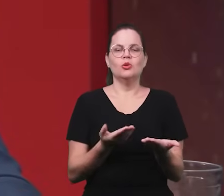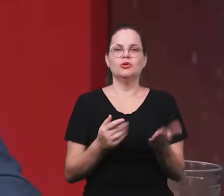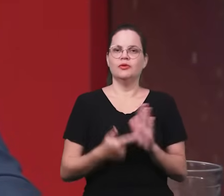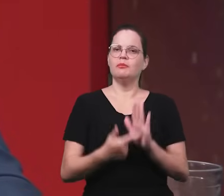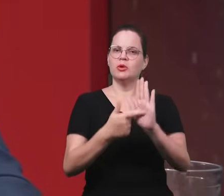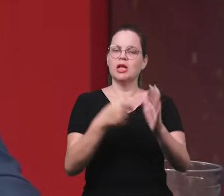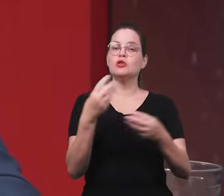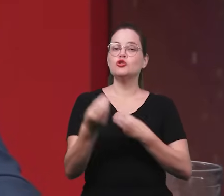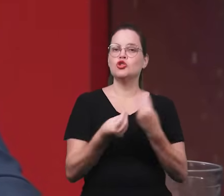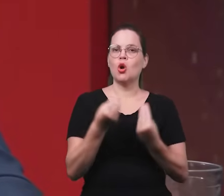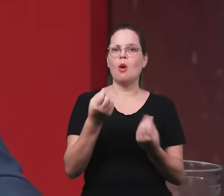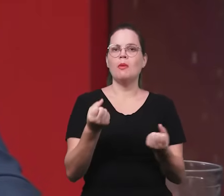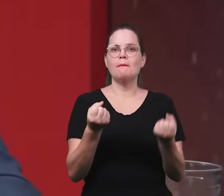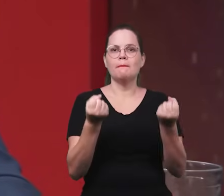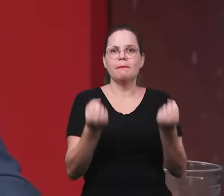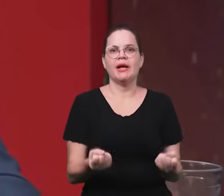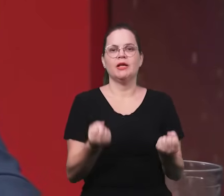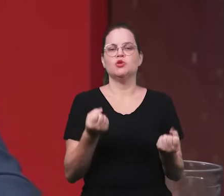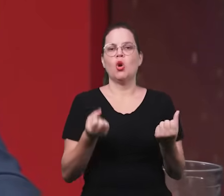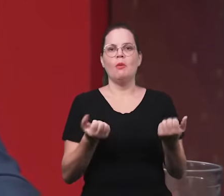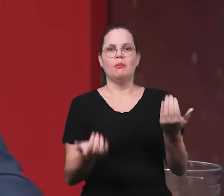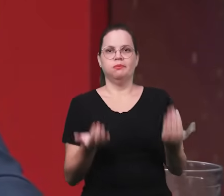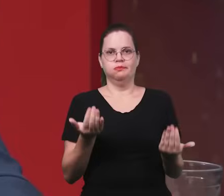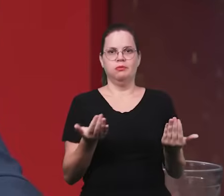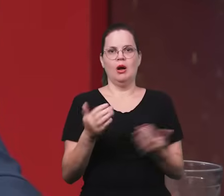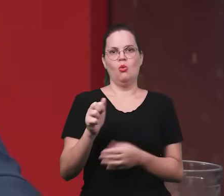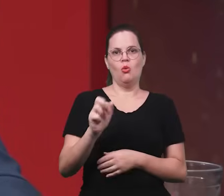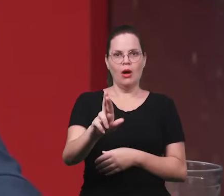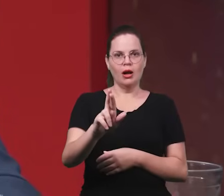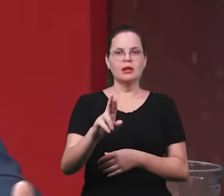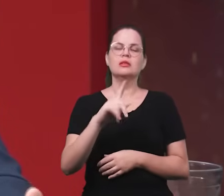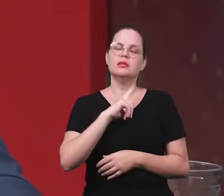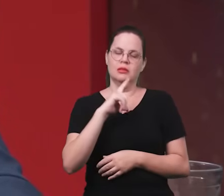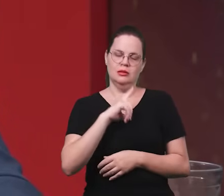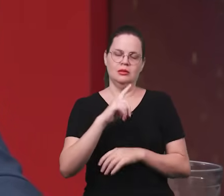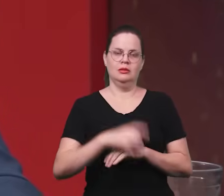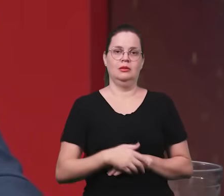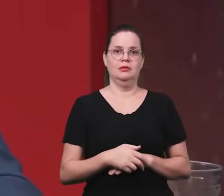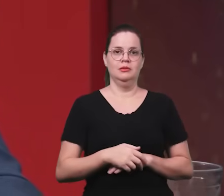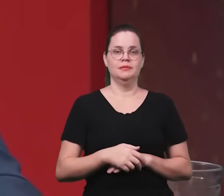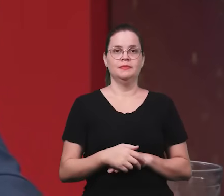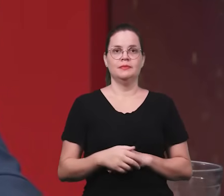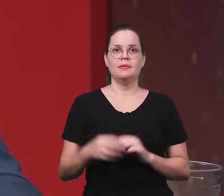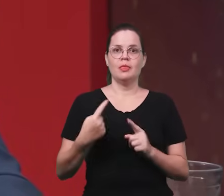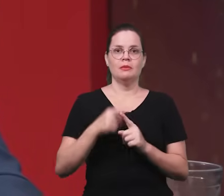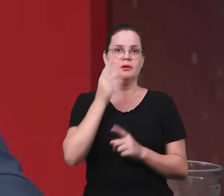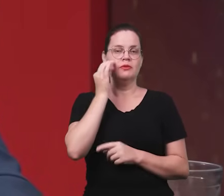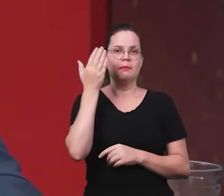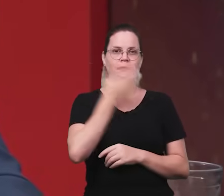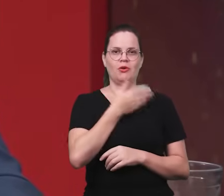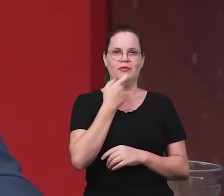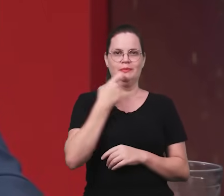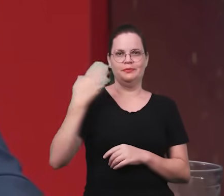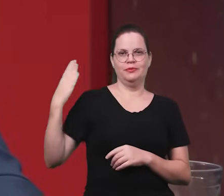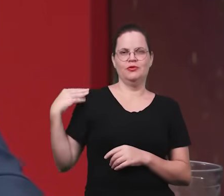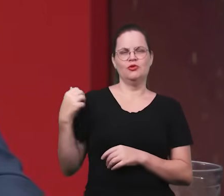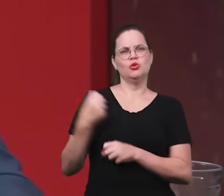séculos e é uma ideia até comprovada, recente, porque foi em